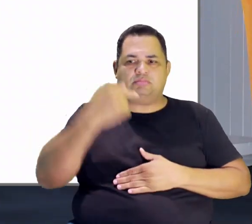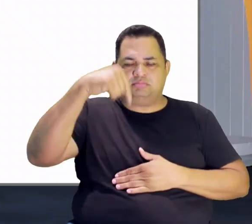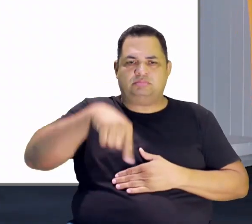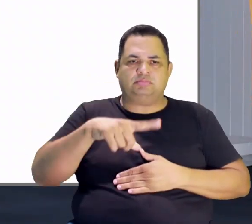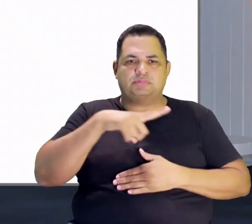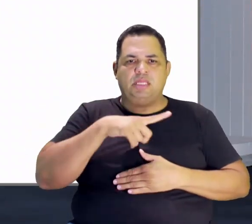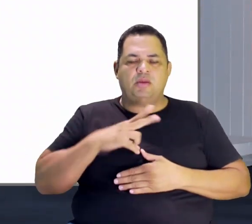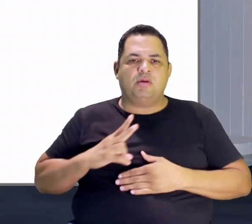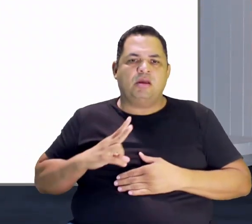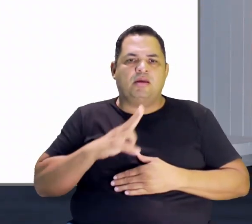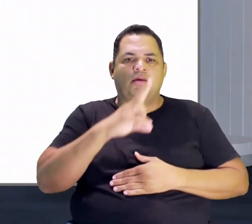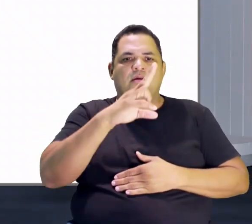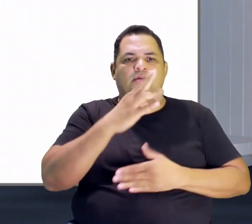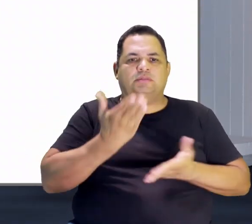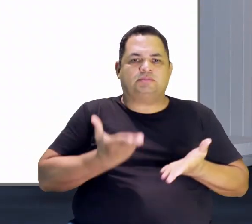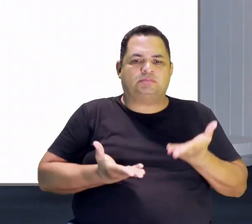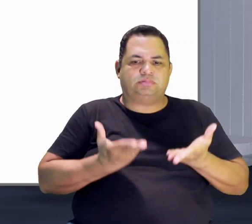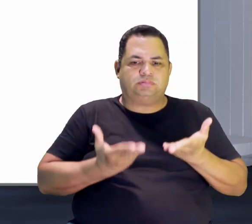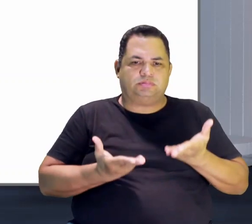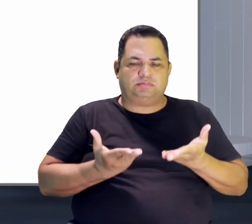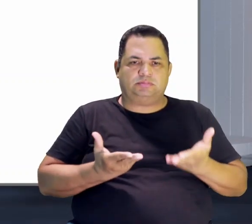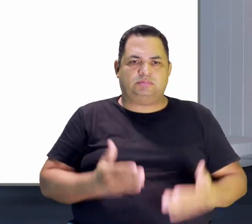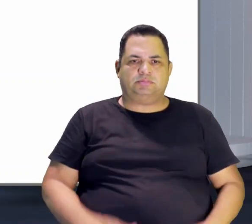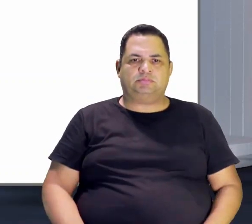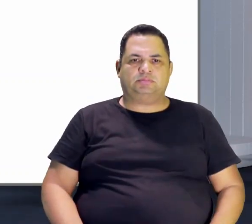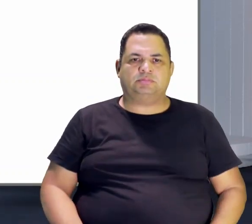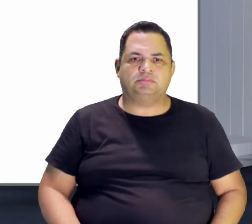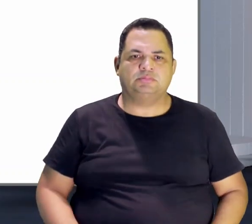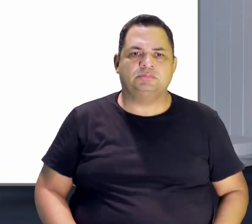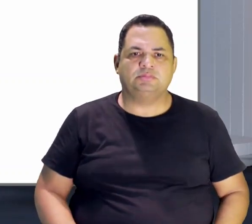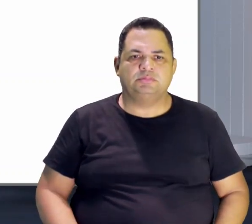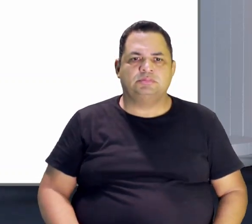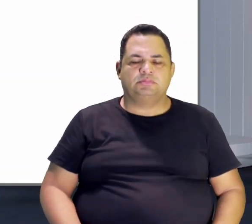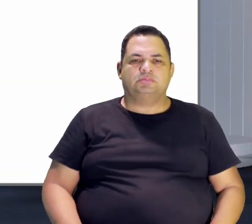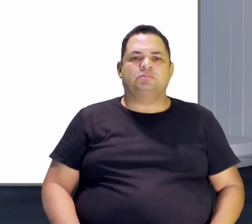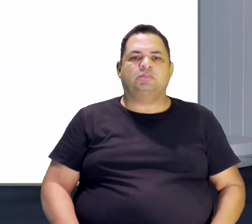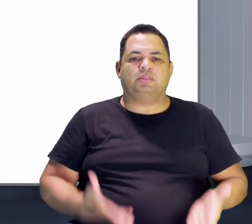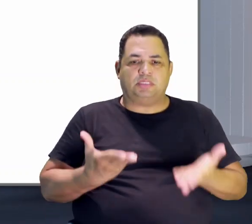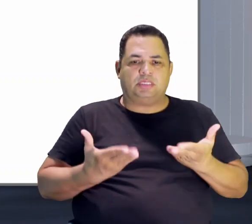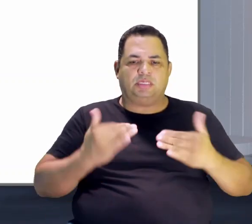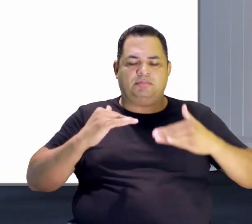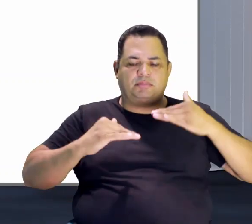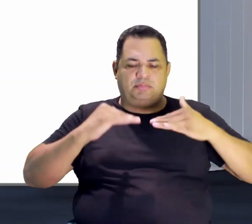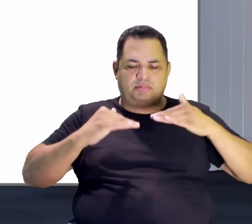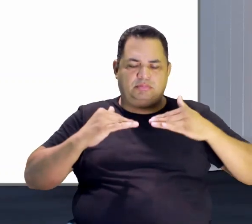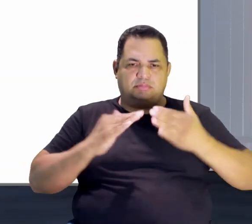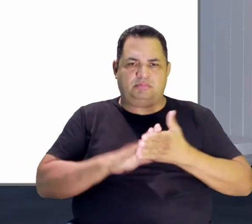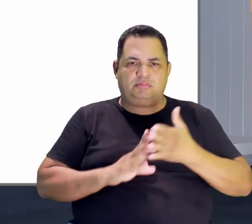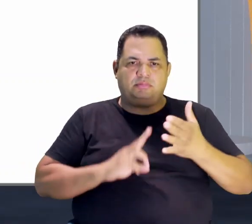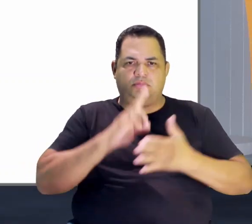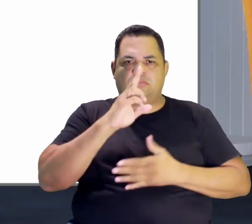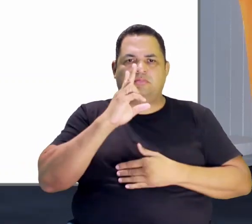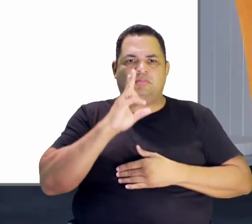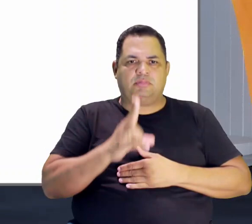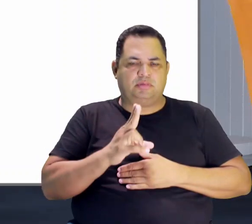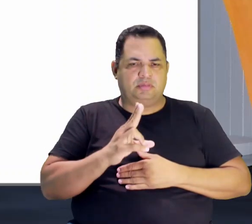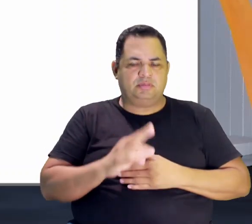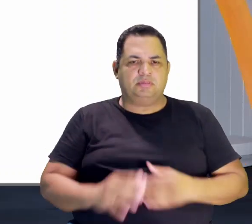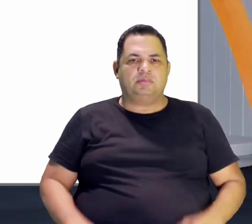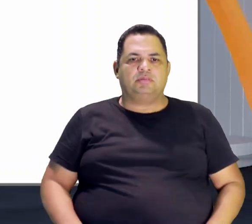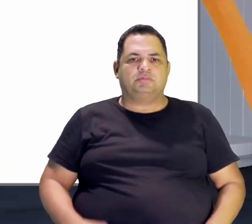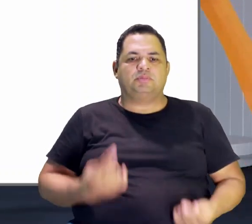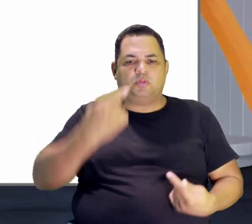uma força em sentido oposto, anulando a força-peso. Mesmo valor,